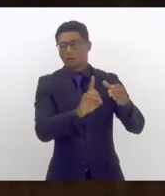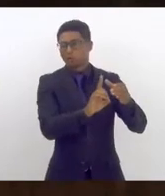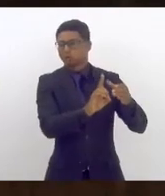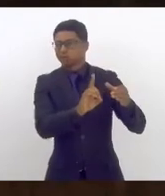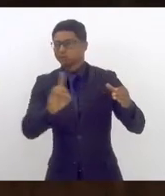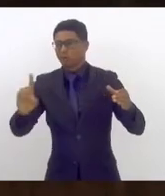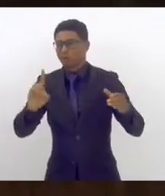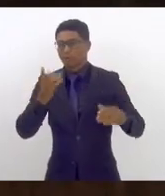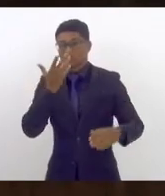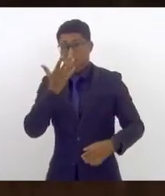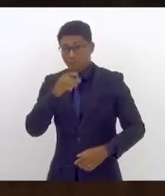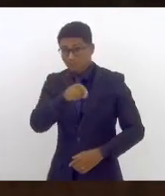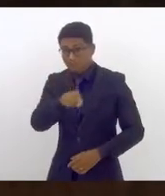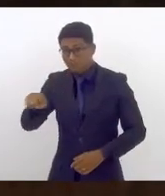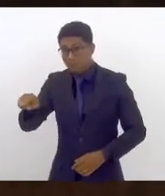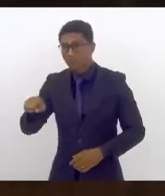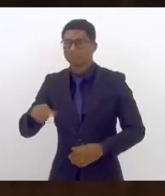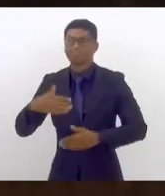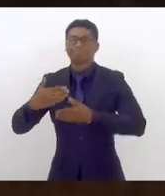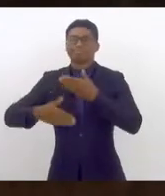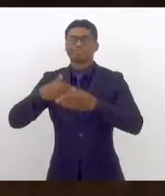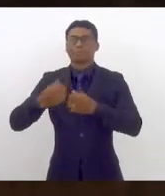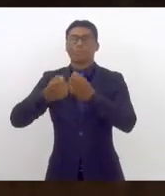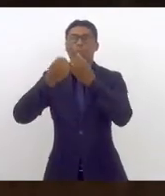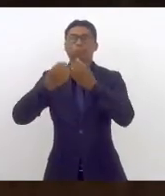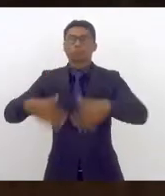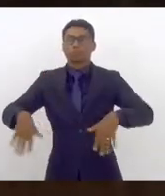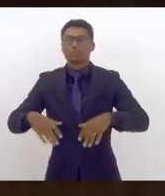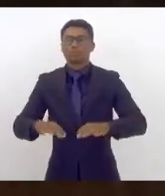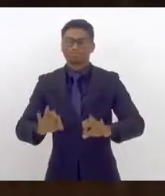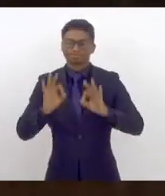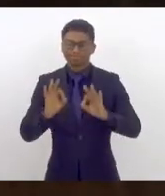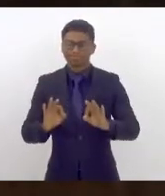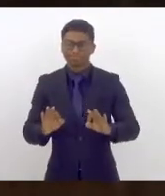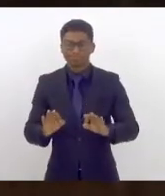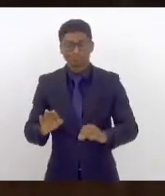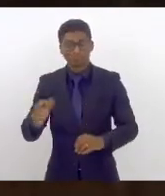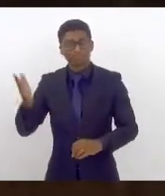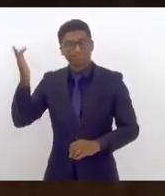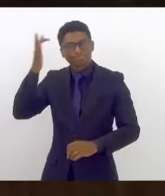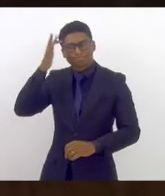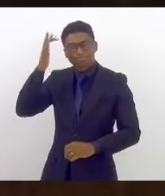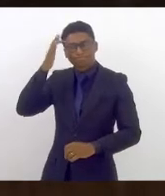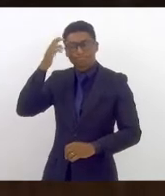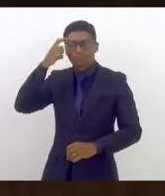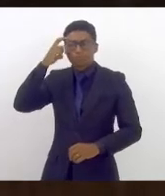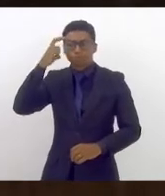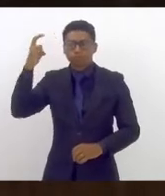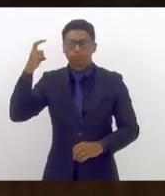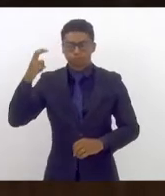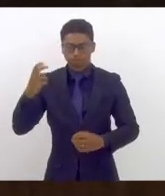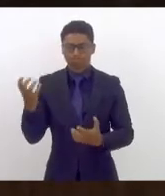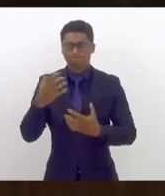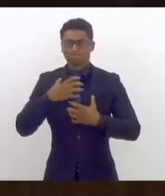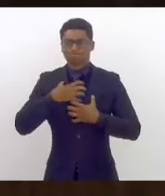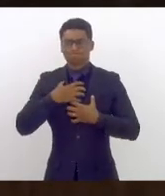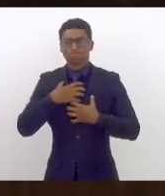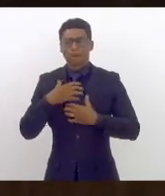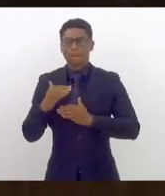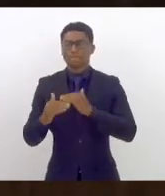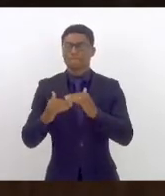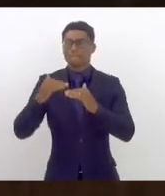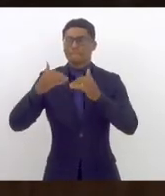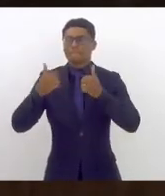da infância prejudicam muito o desenvolvimento é intelectual emocional de um ser humano então a gente